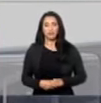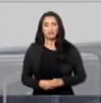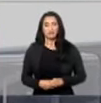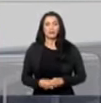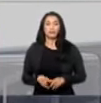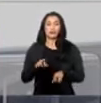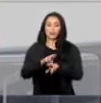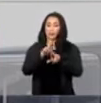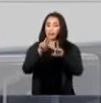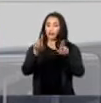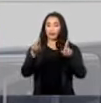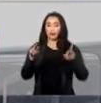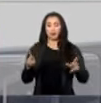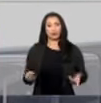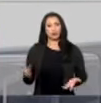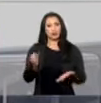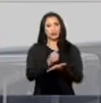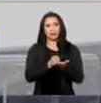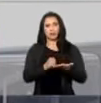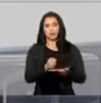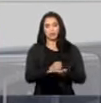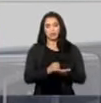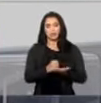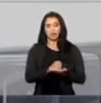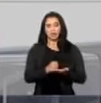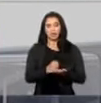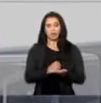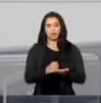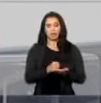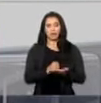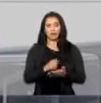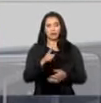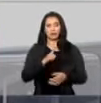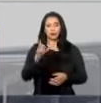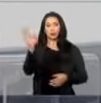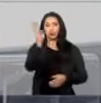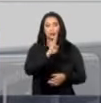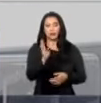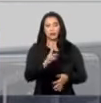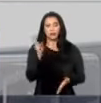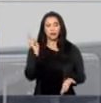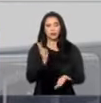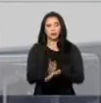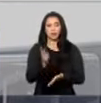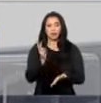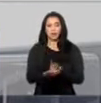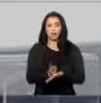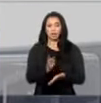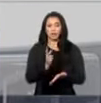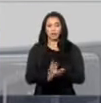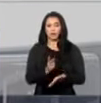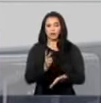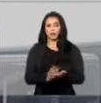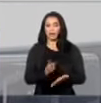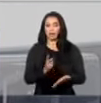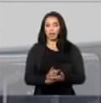outras plataformas em vias de vir para o Brasil com o mesmo montante de